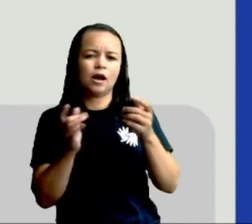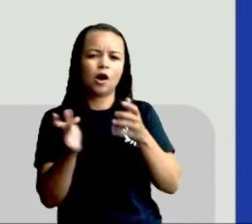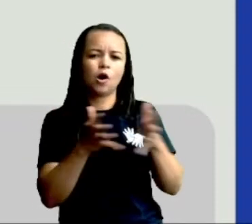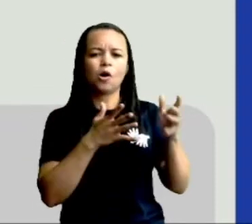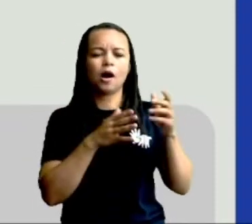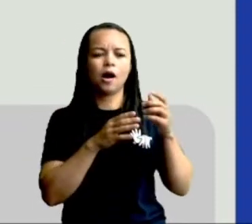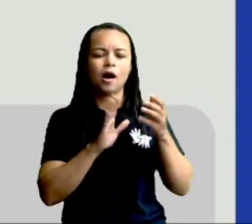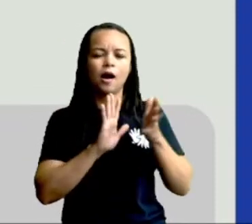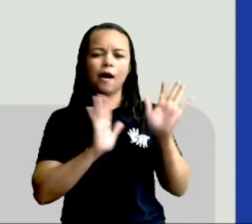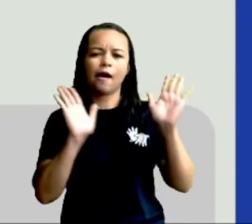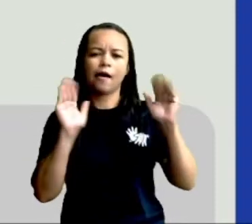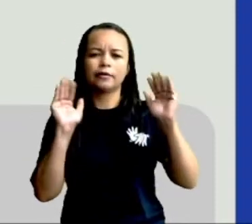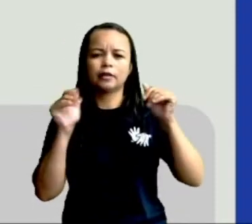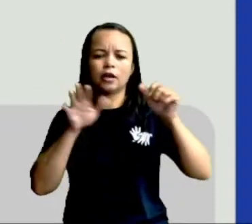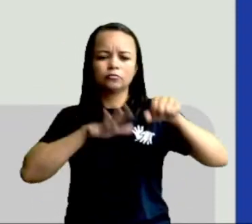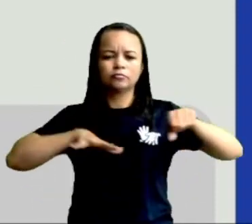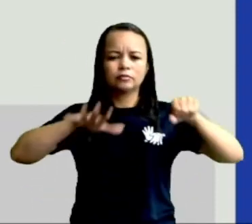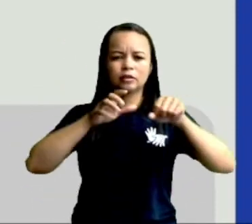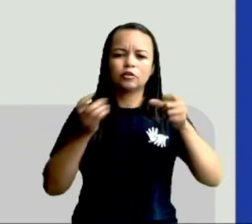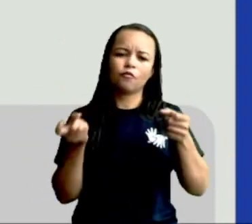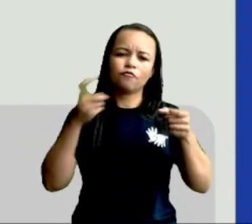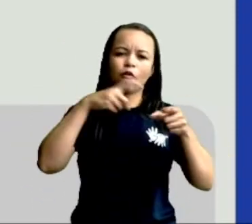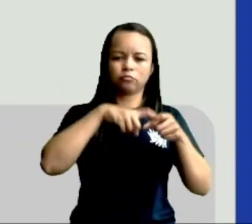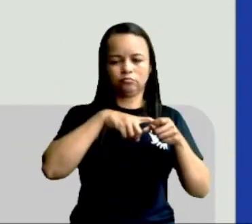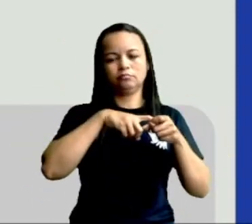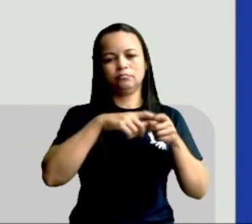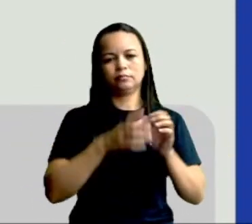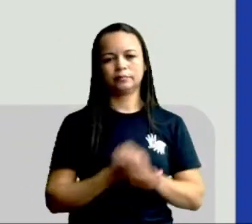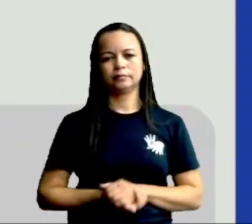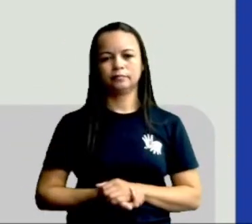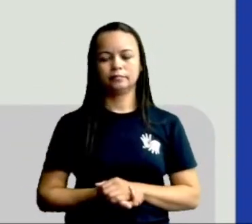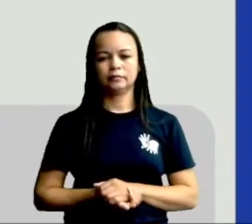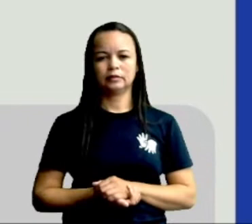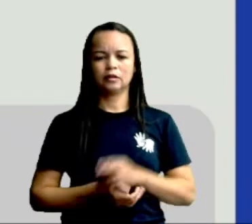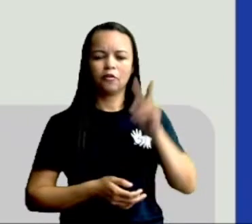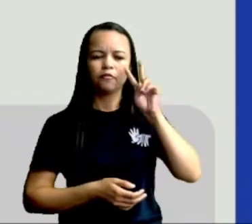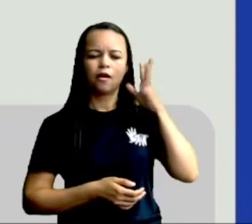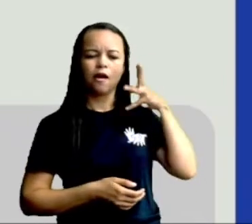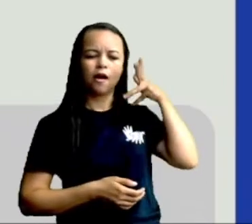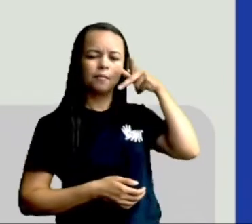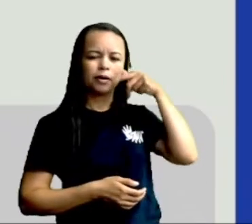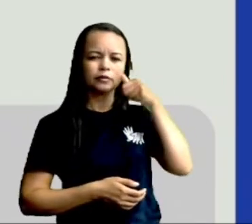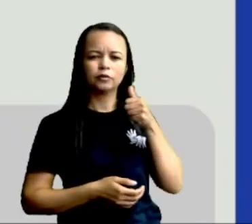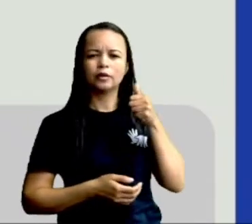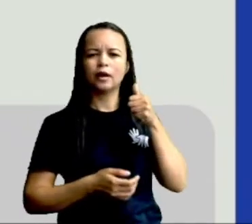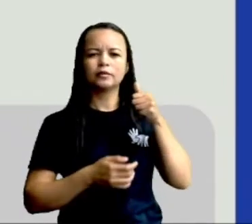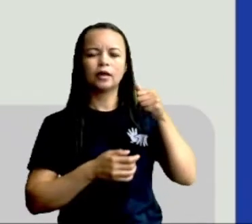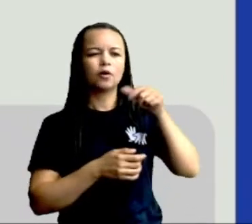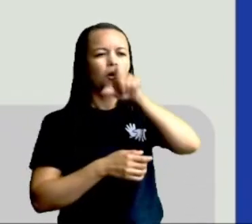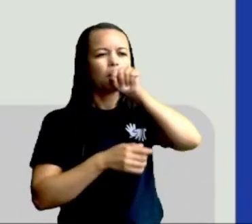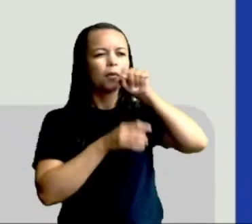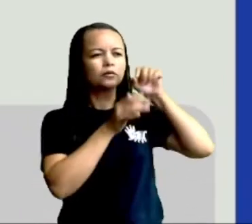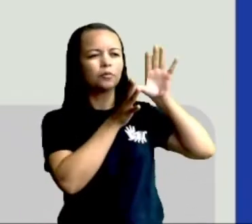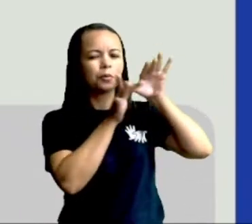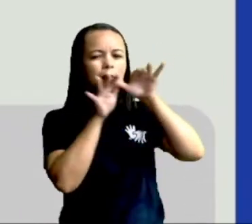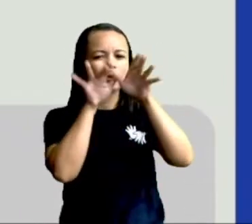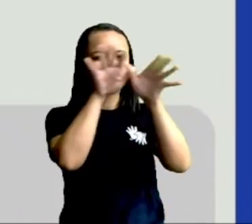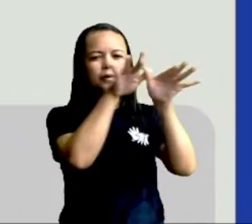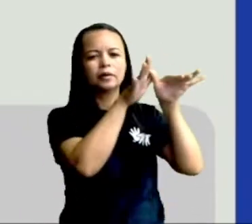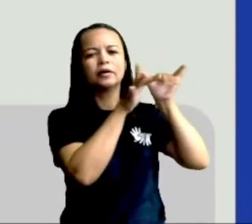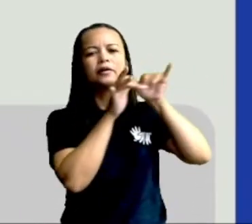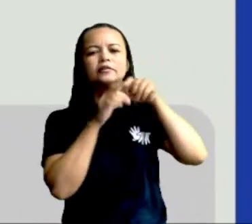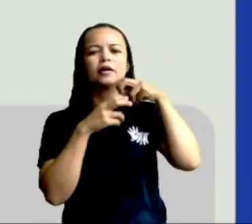paulistinha do meu coração lá pro meu sertão eu quero voltar ver a madrugada quando a passarada fazendo Alvorada